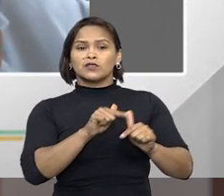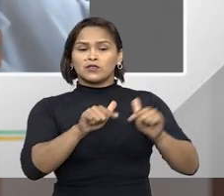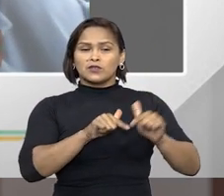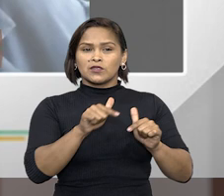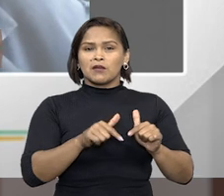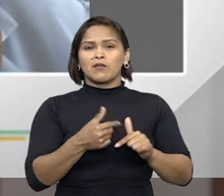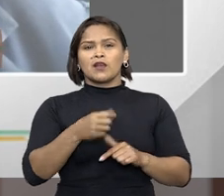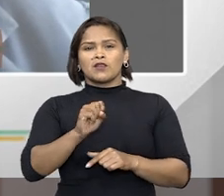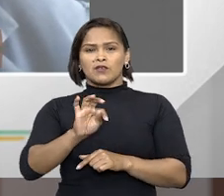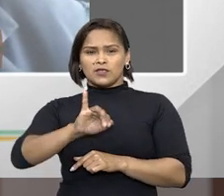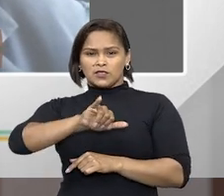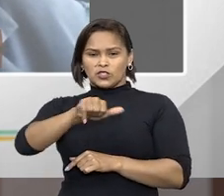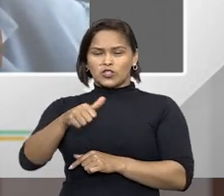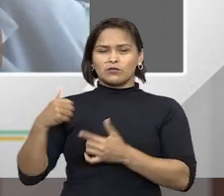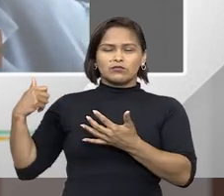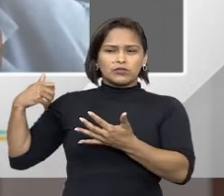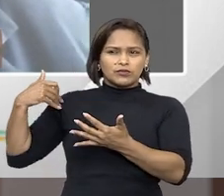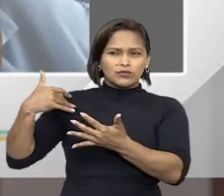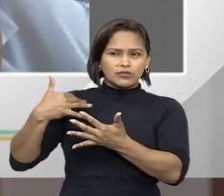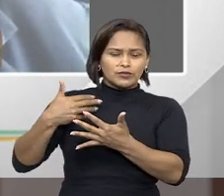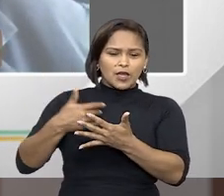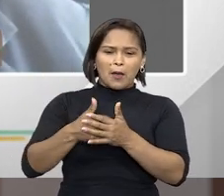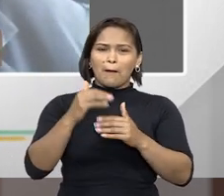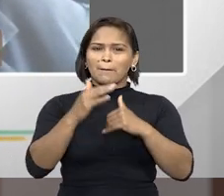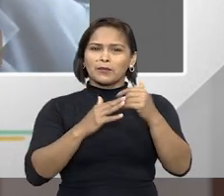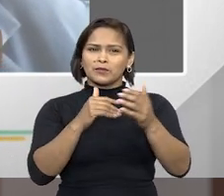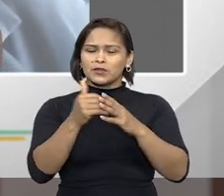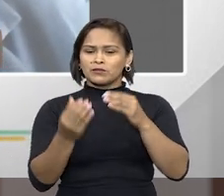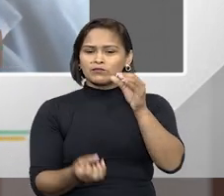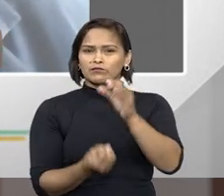tribunal desde praticamente a sua instalação.